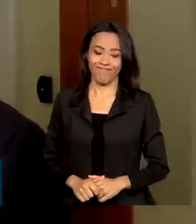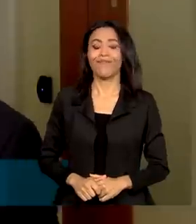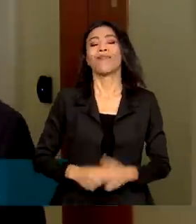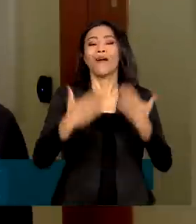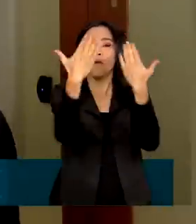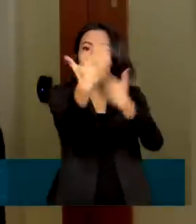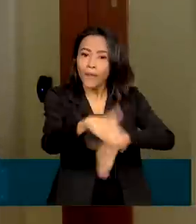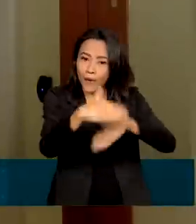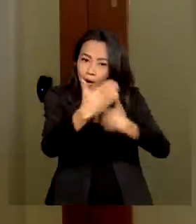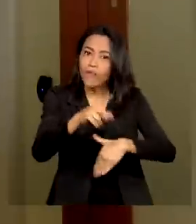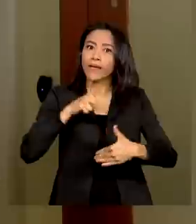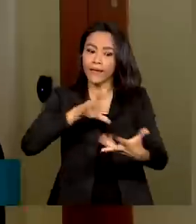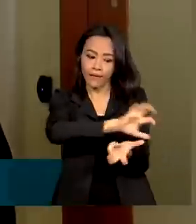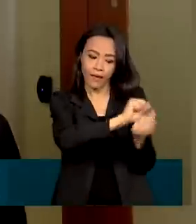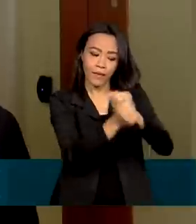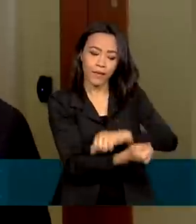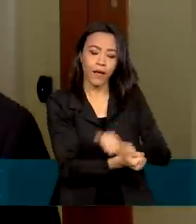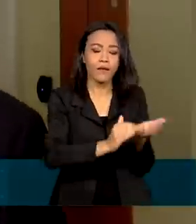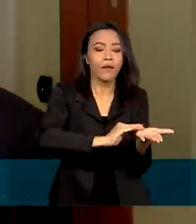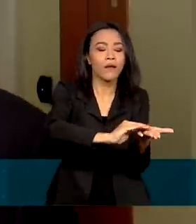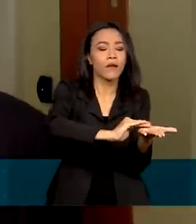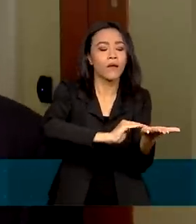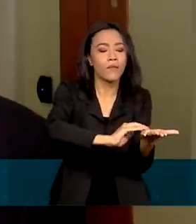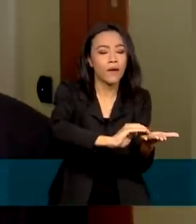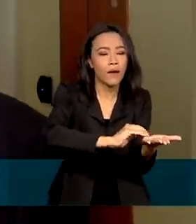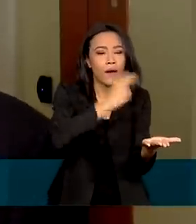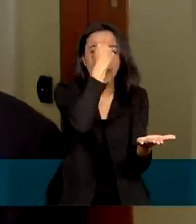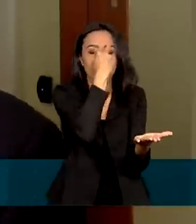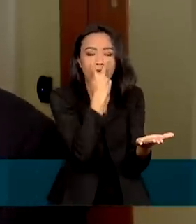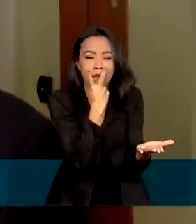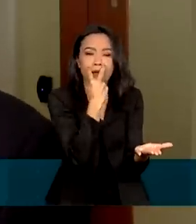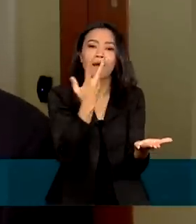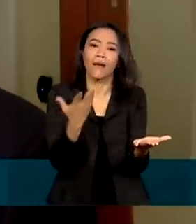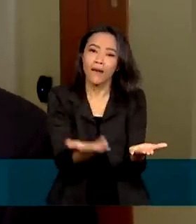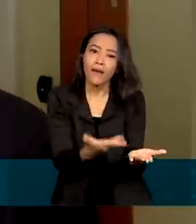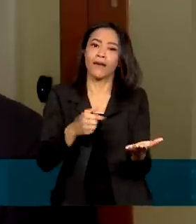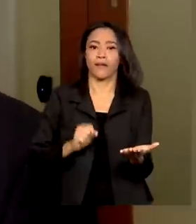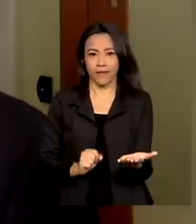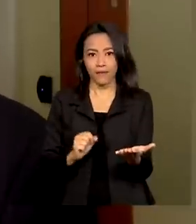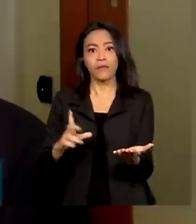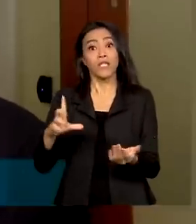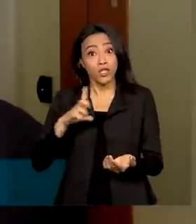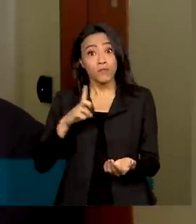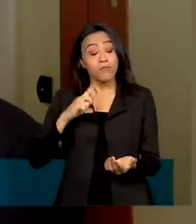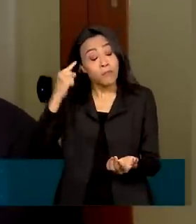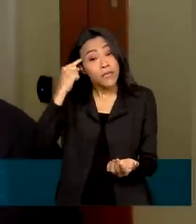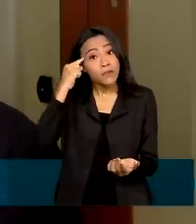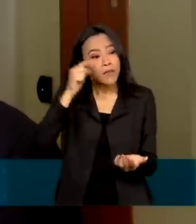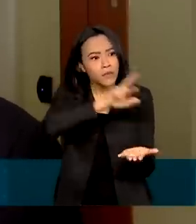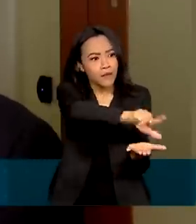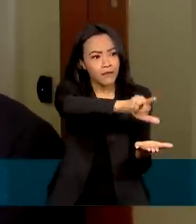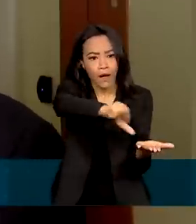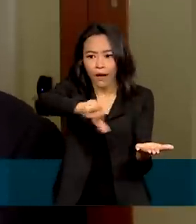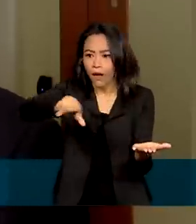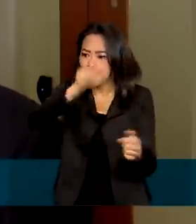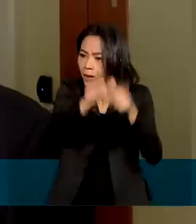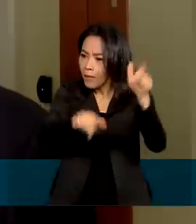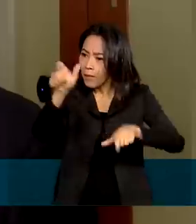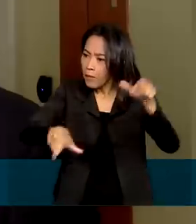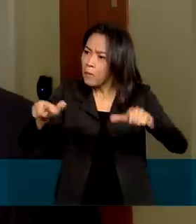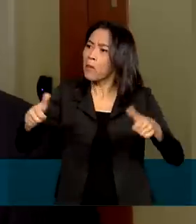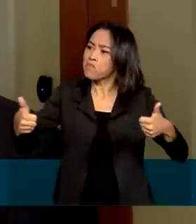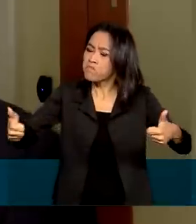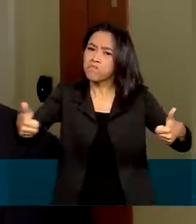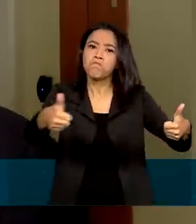também tem a prova adaptada em braile para aqueles com deficiência visual. Então, pensamos em todas essas variáveis para que seja um